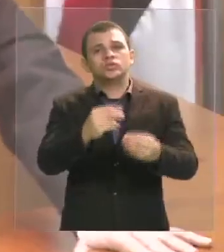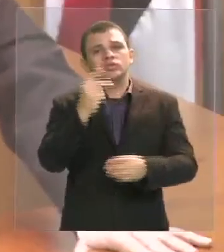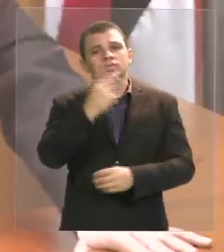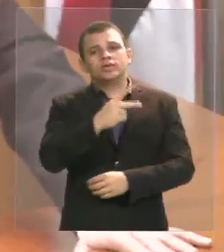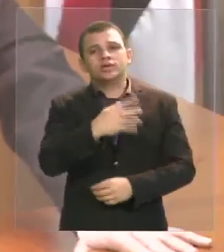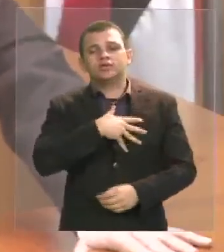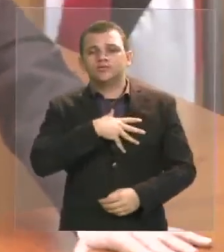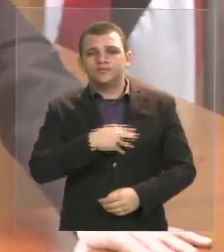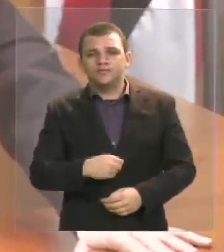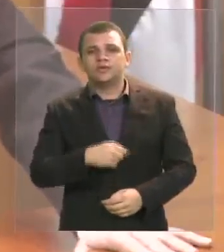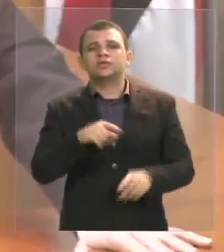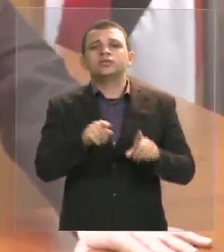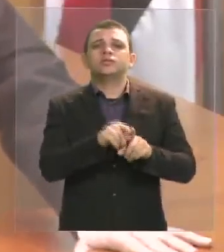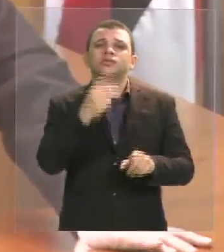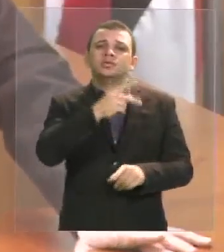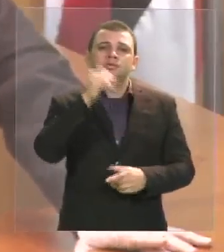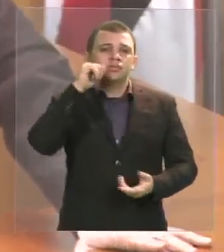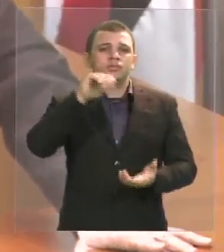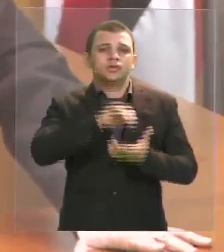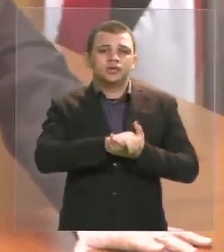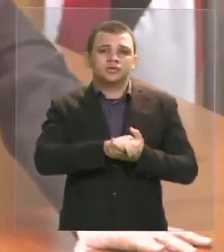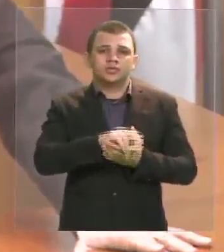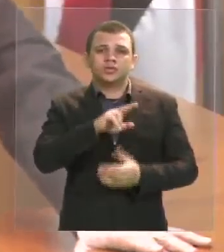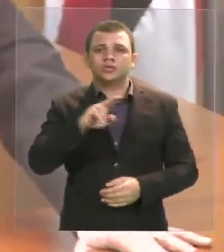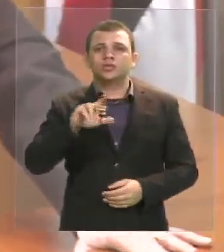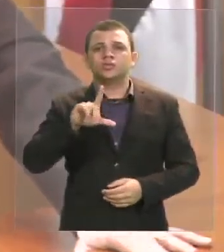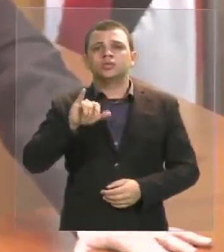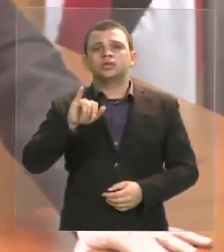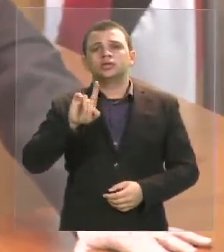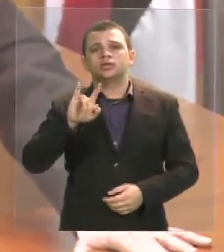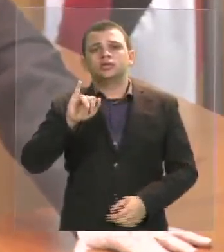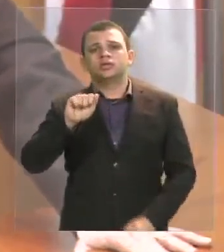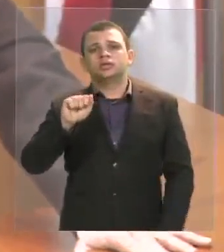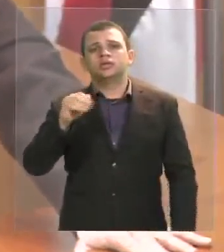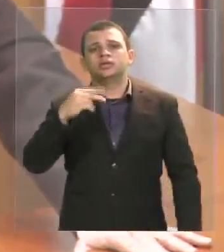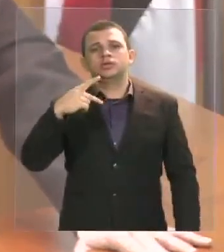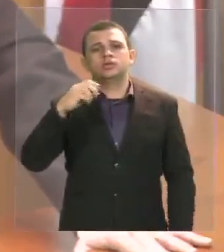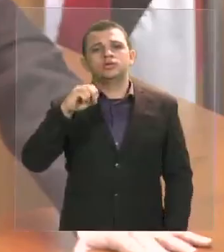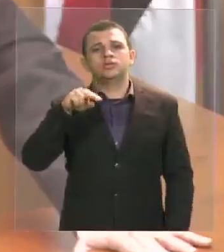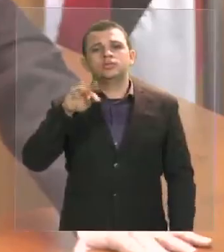e a sua esposa, Lídia Pontes, por este